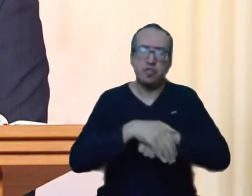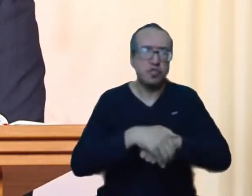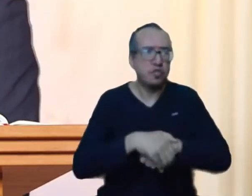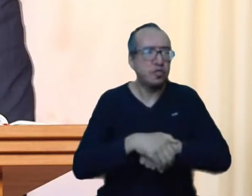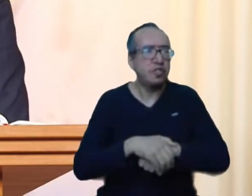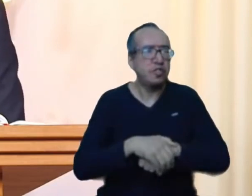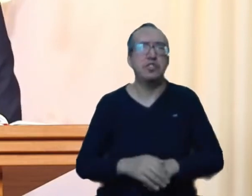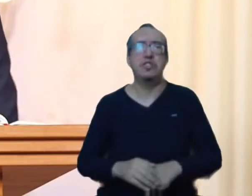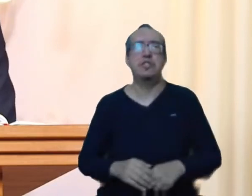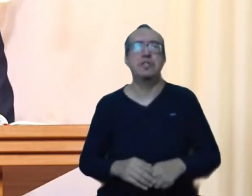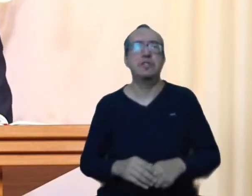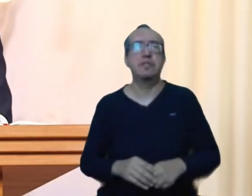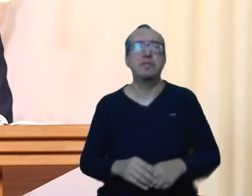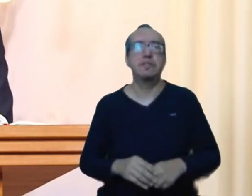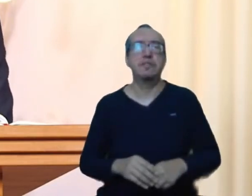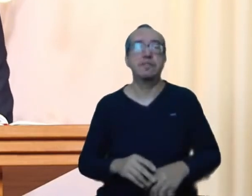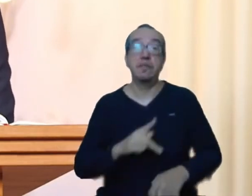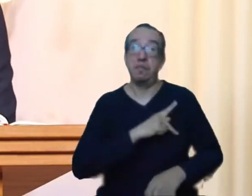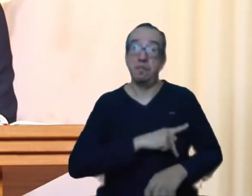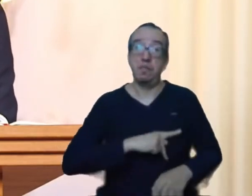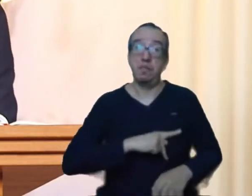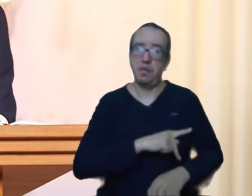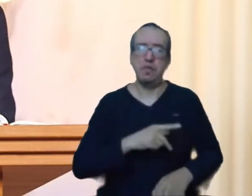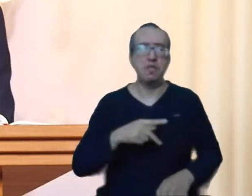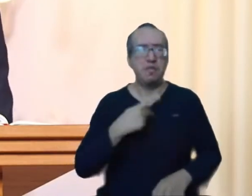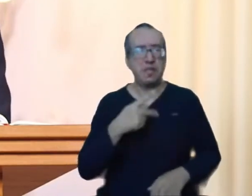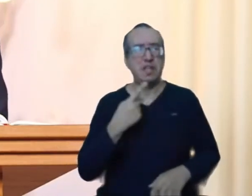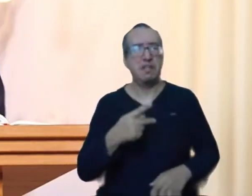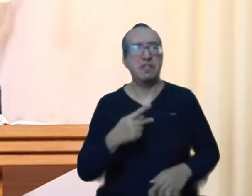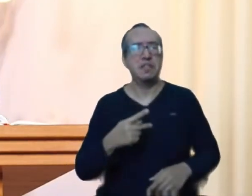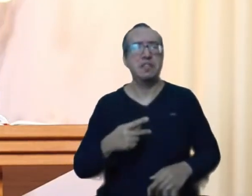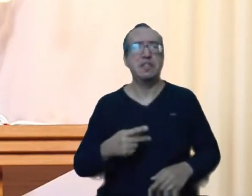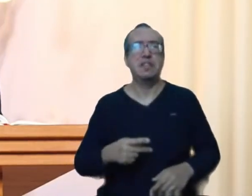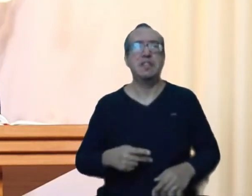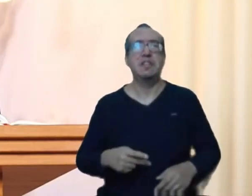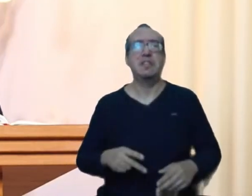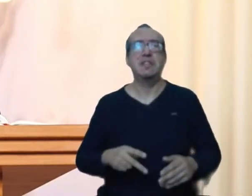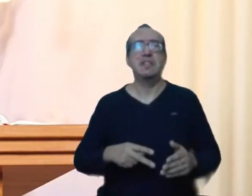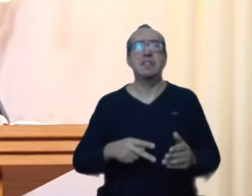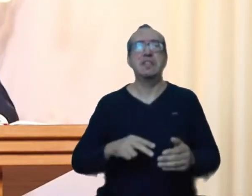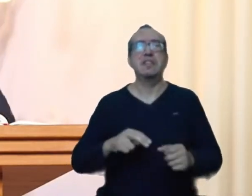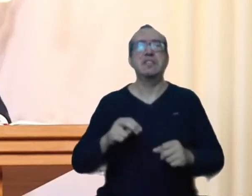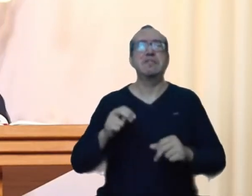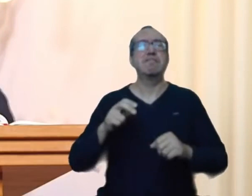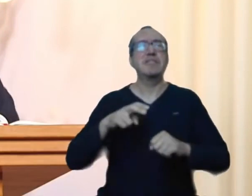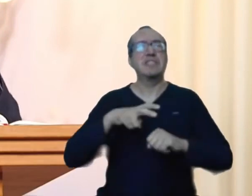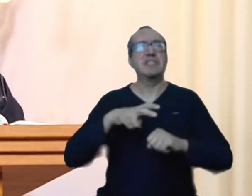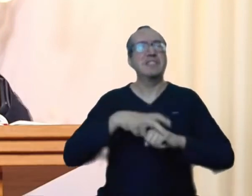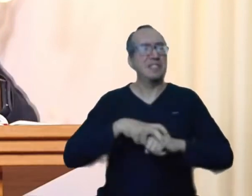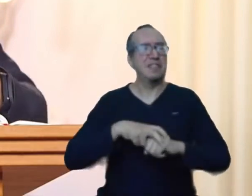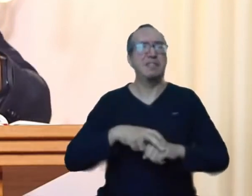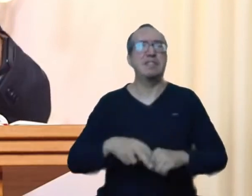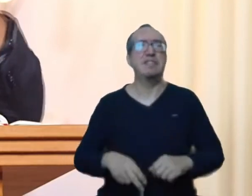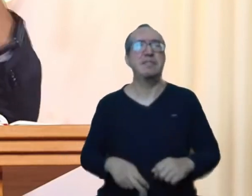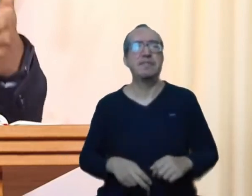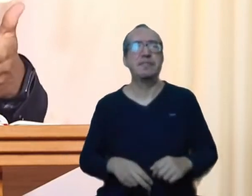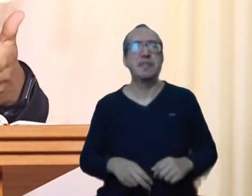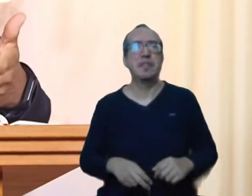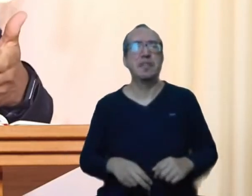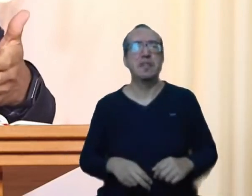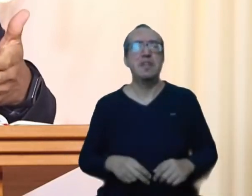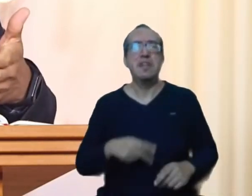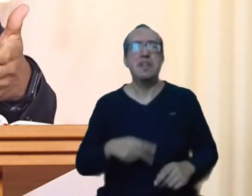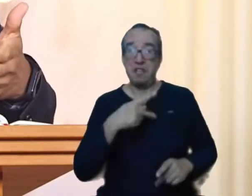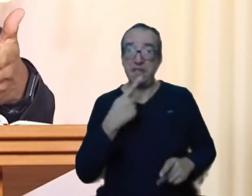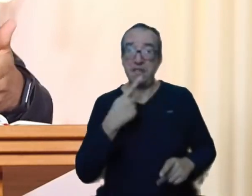me gastei e me deixei gastar por causa do Evangelho, ele estava falando exatamente dessa disposição que